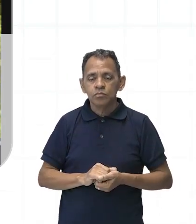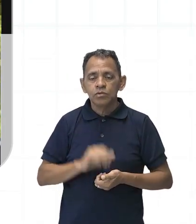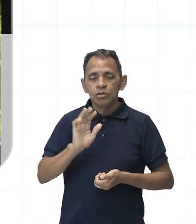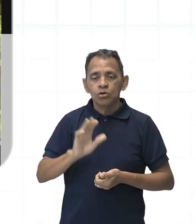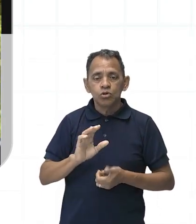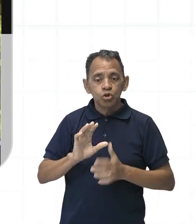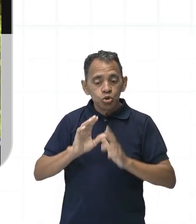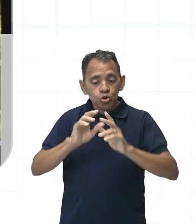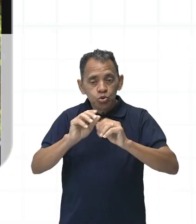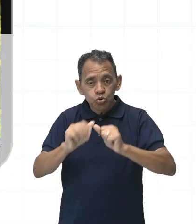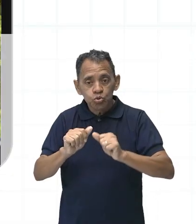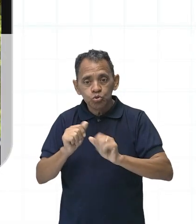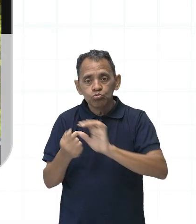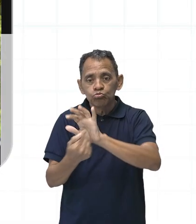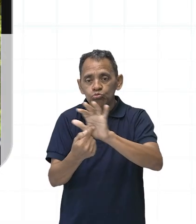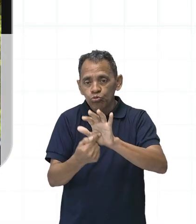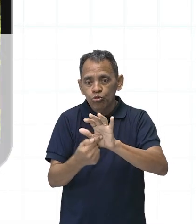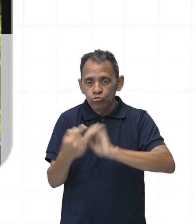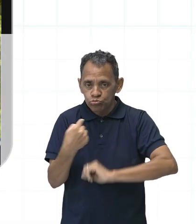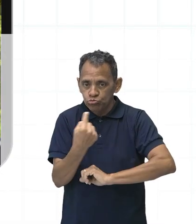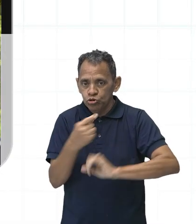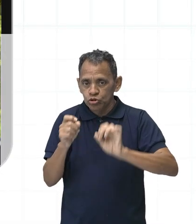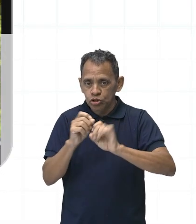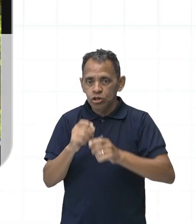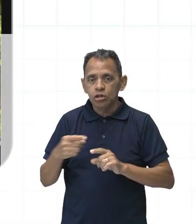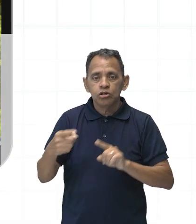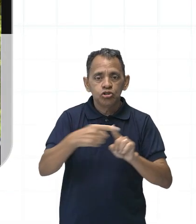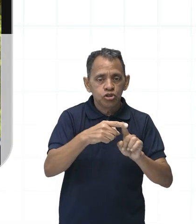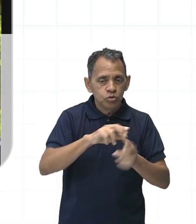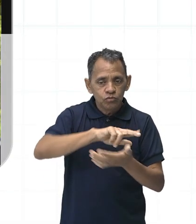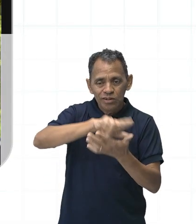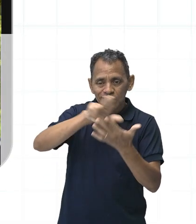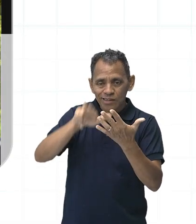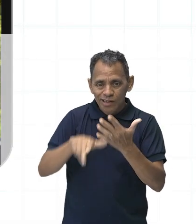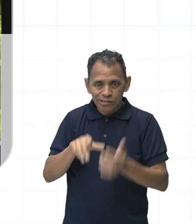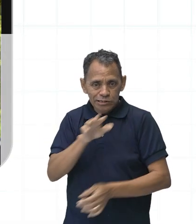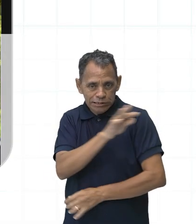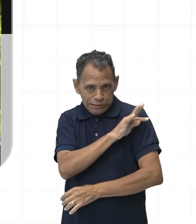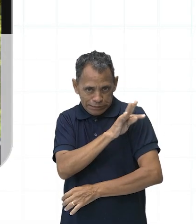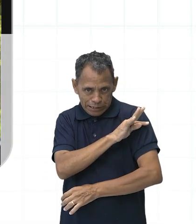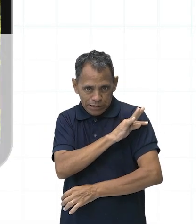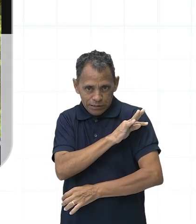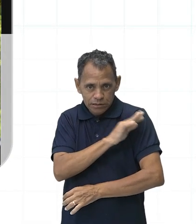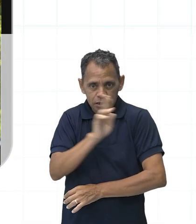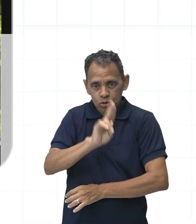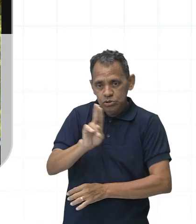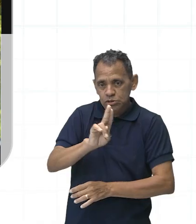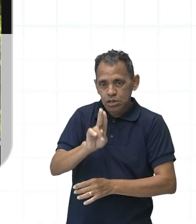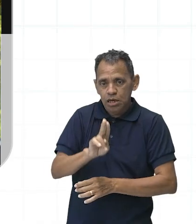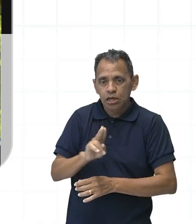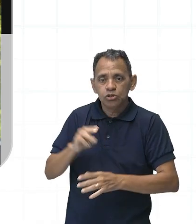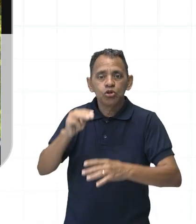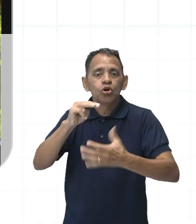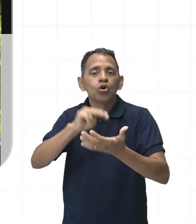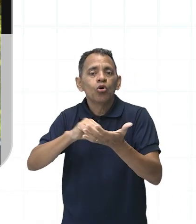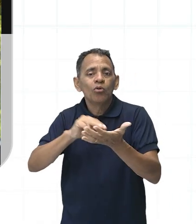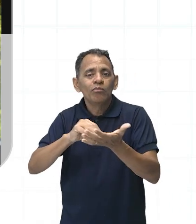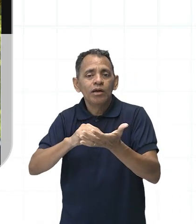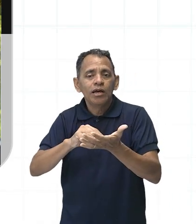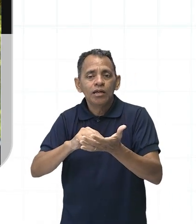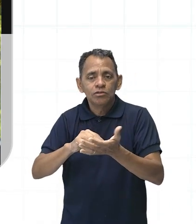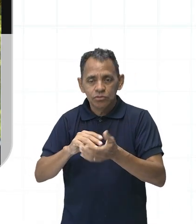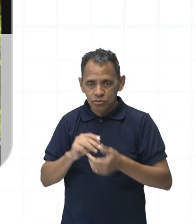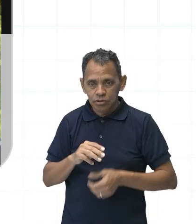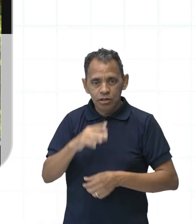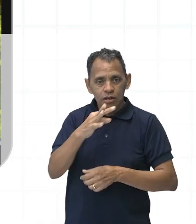os diferentes tipos de técnicas que acabam sendo utilizados também com o método de